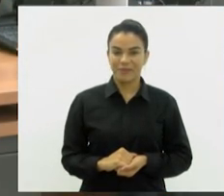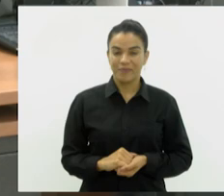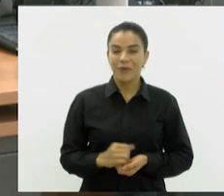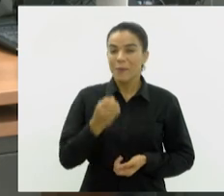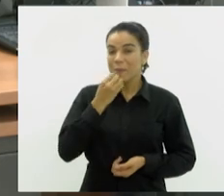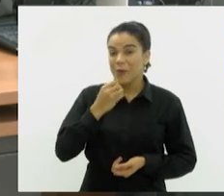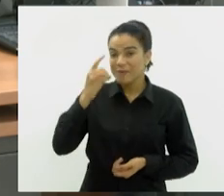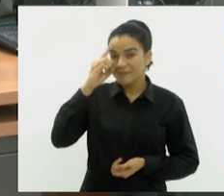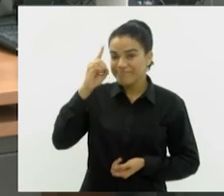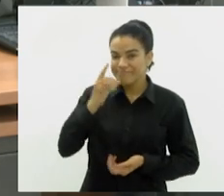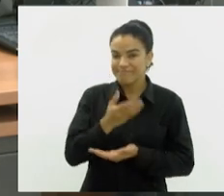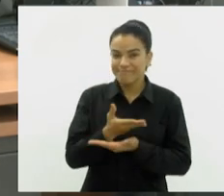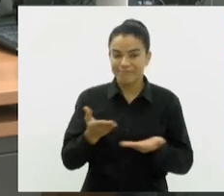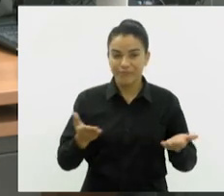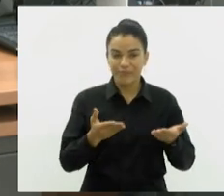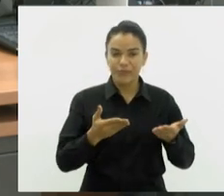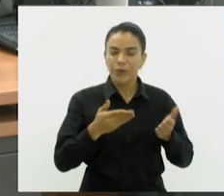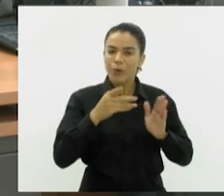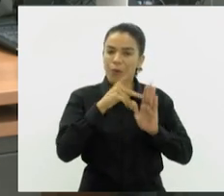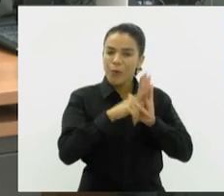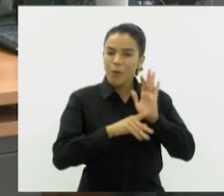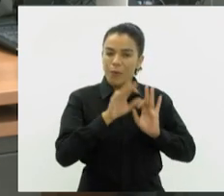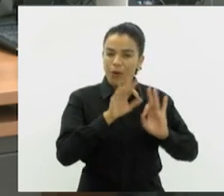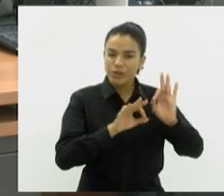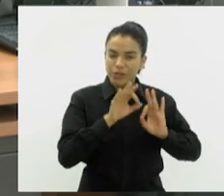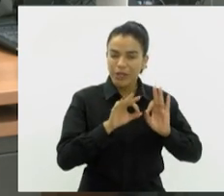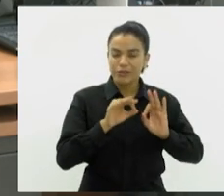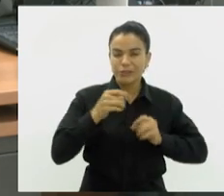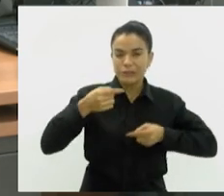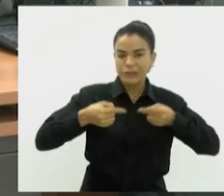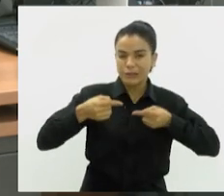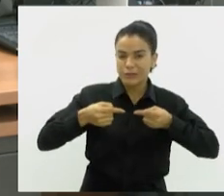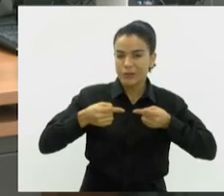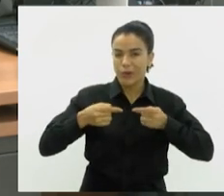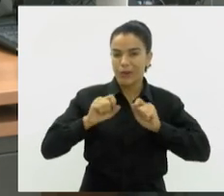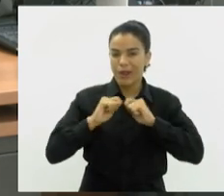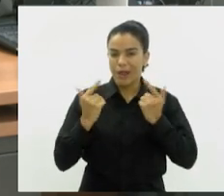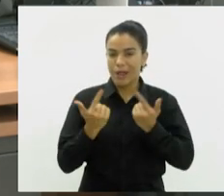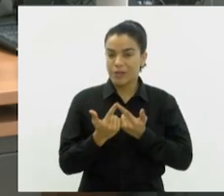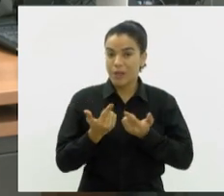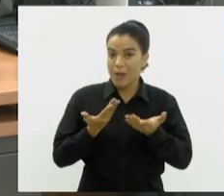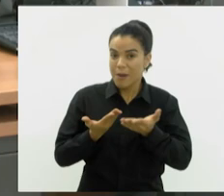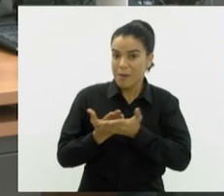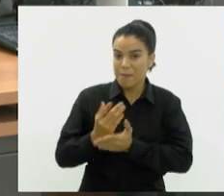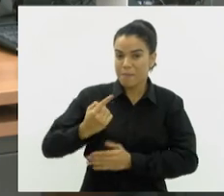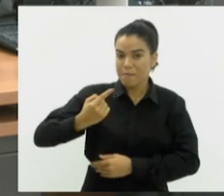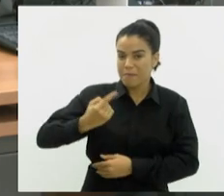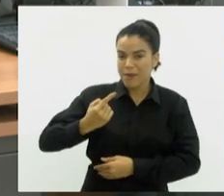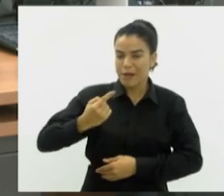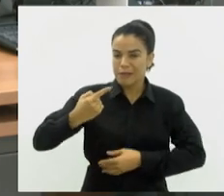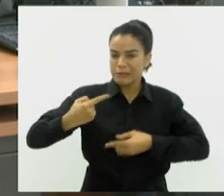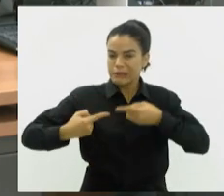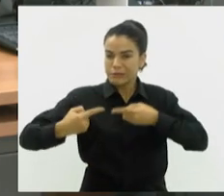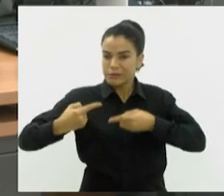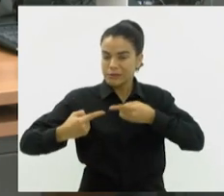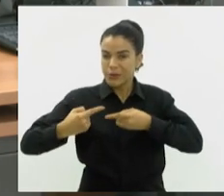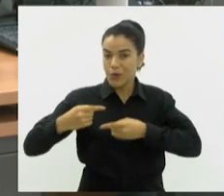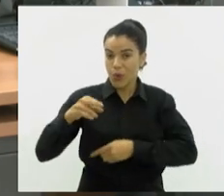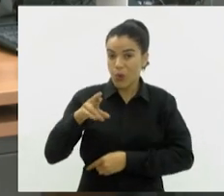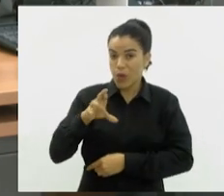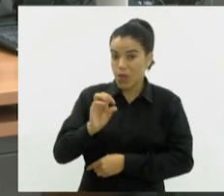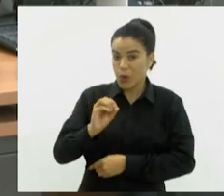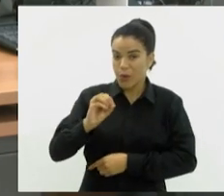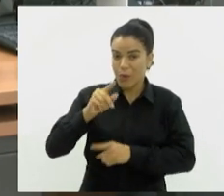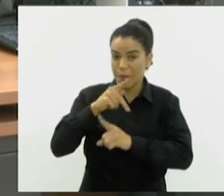Bom dia um projeto em discussão aqui na alerge e aprovado em primeira votação prevê que o rio previdência possa